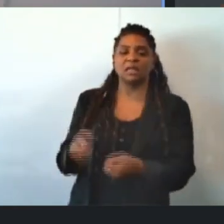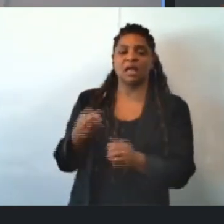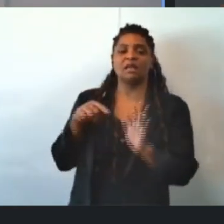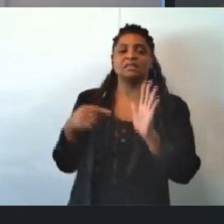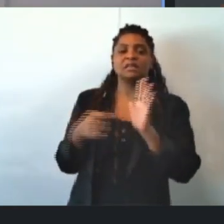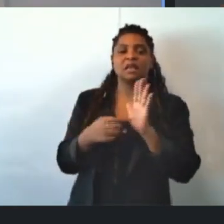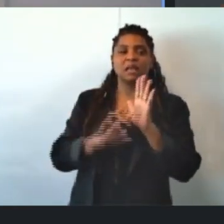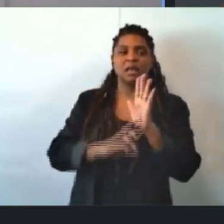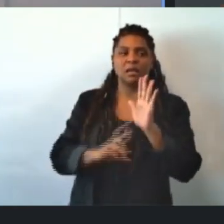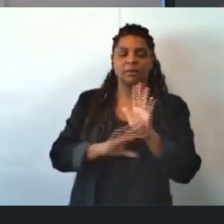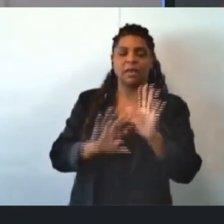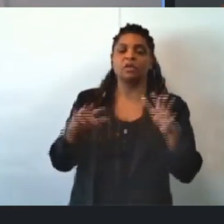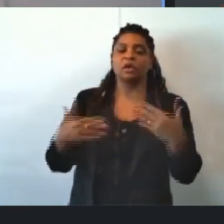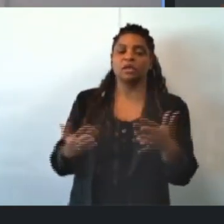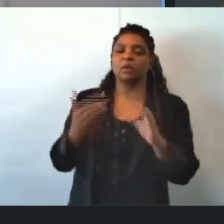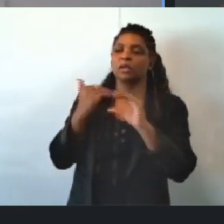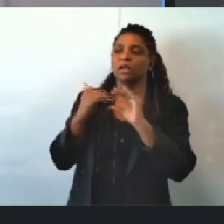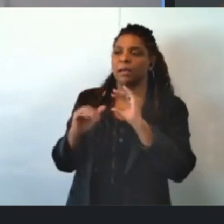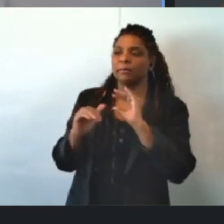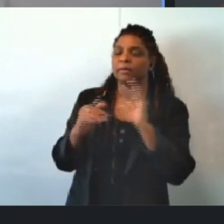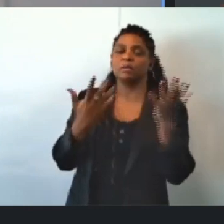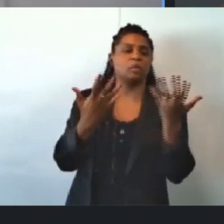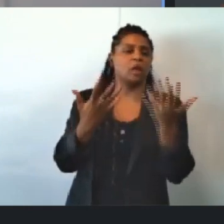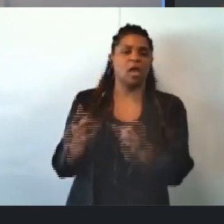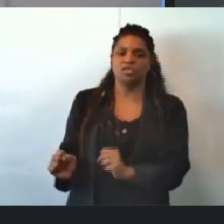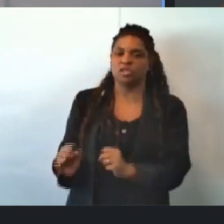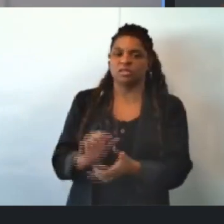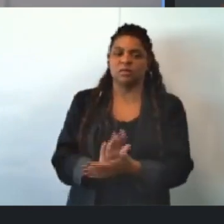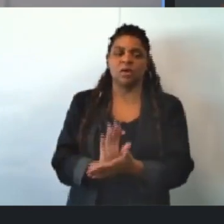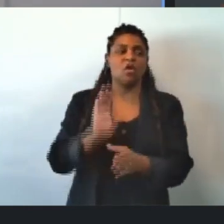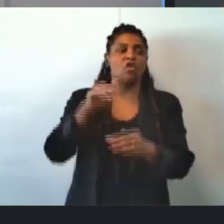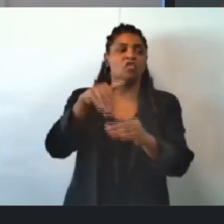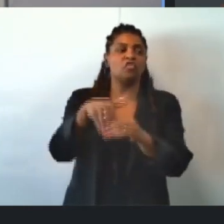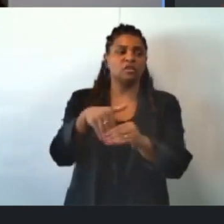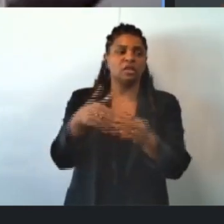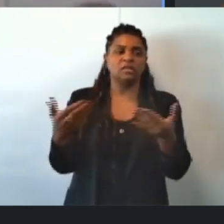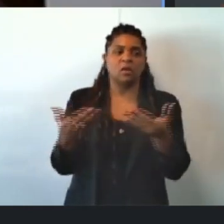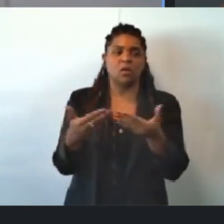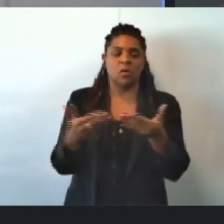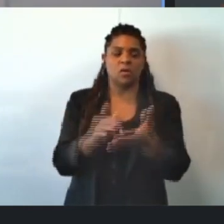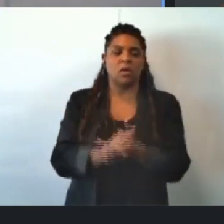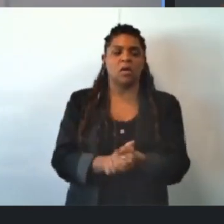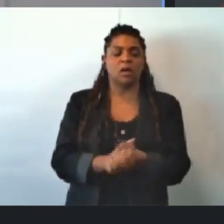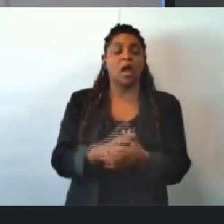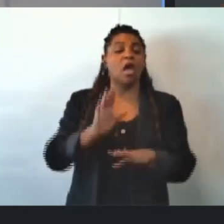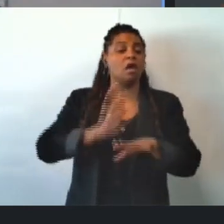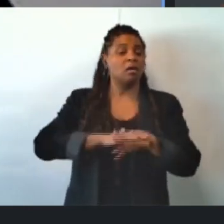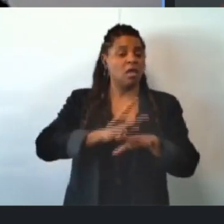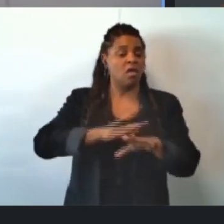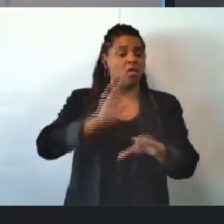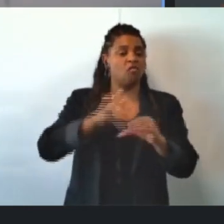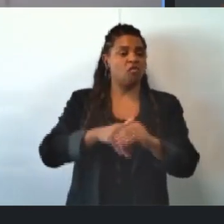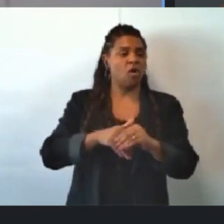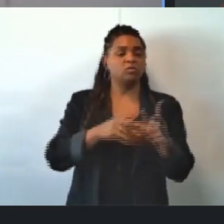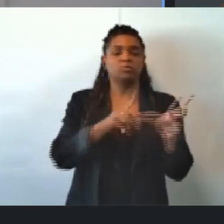rejeição. Em votação, eu voto pela rejeição do requerimento.